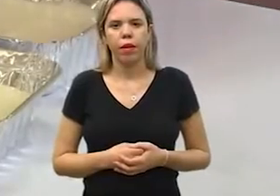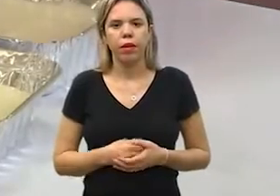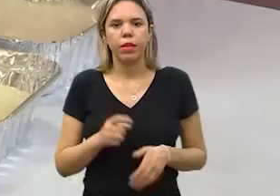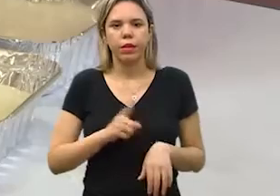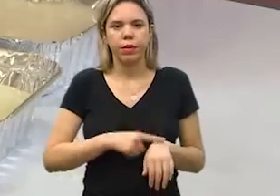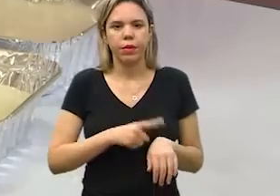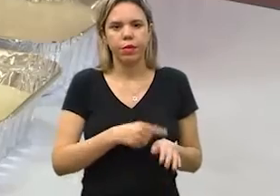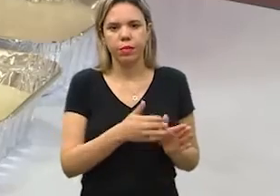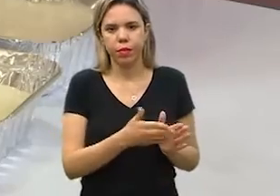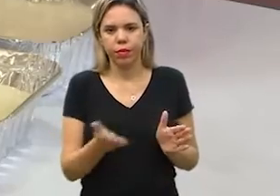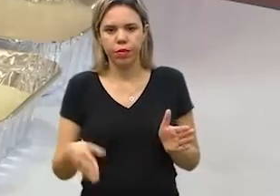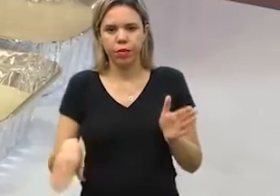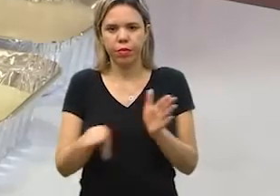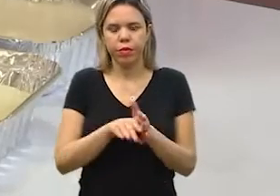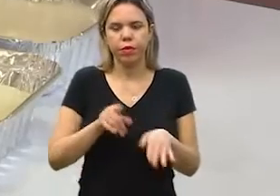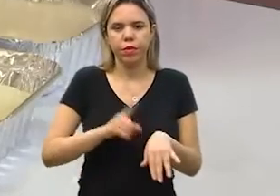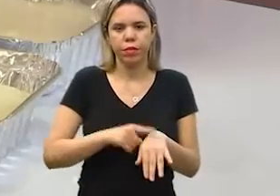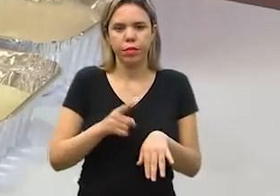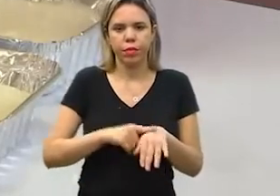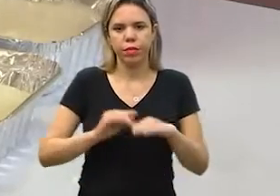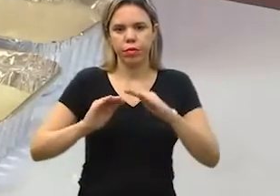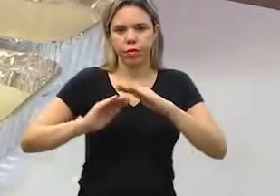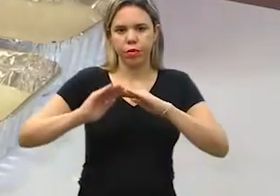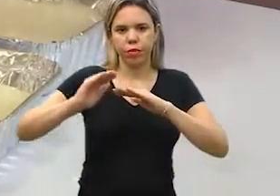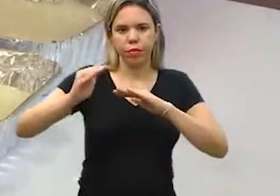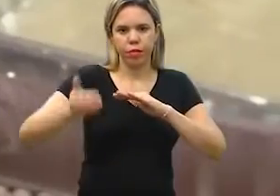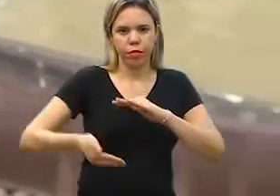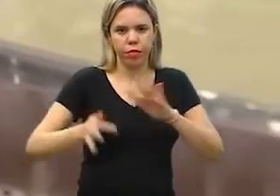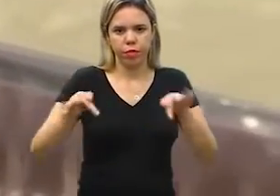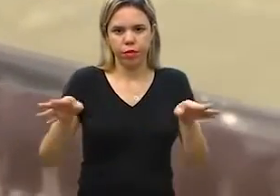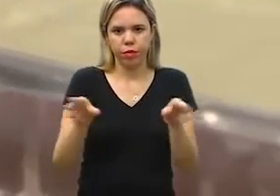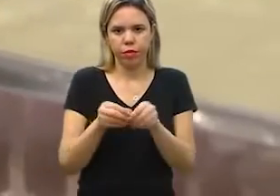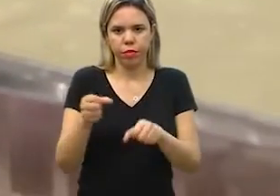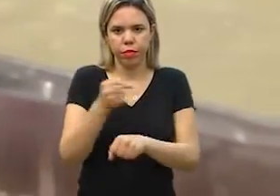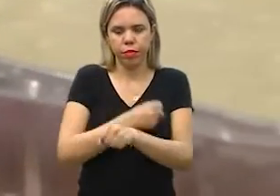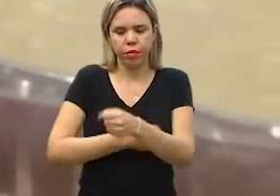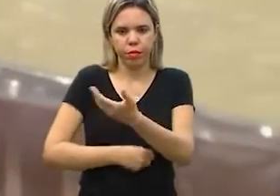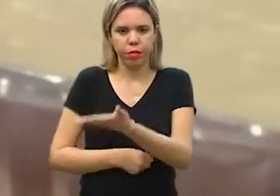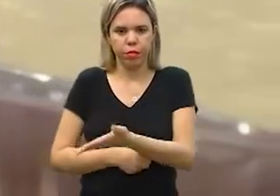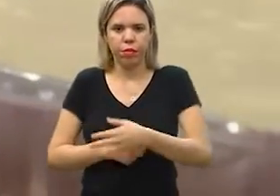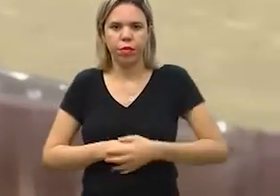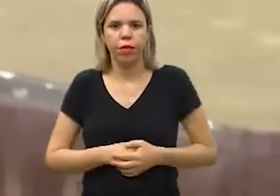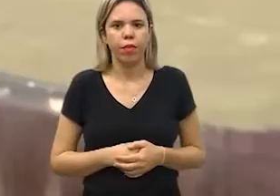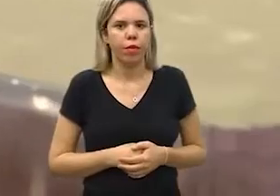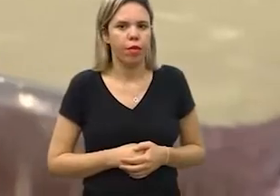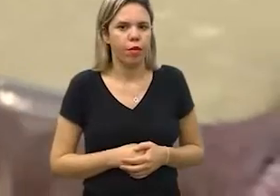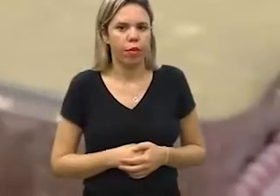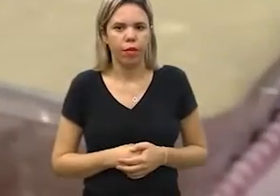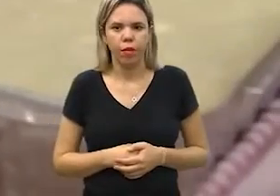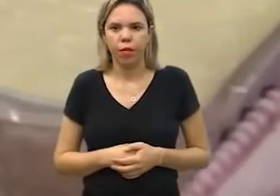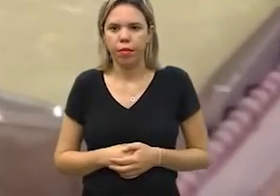Passou este tempo, chegou a hora da cobertura, reta final da nossa receita.